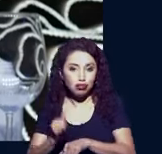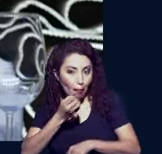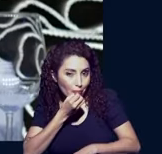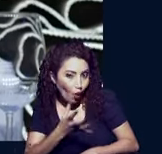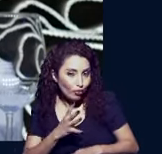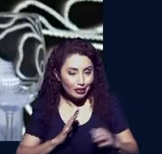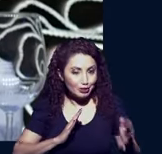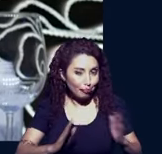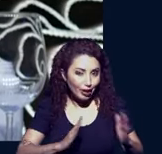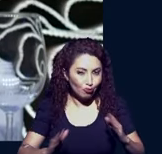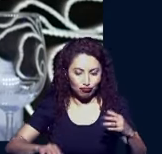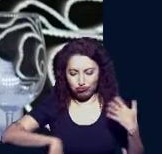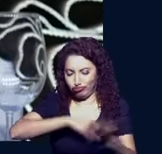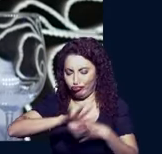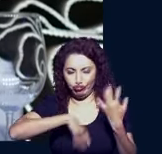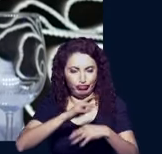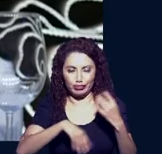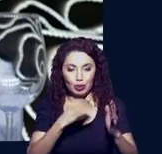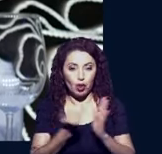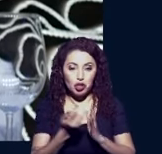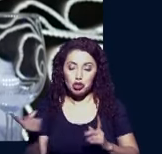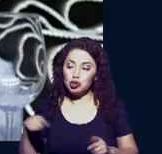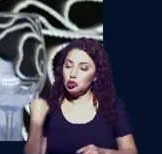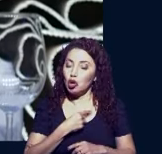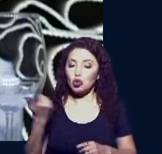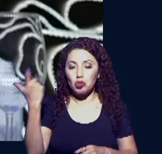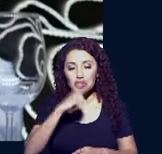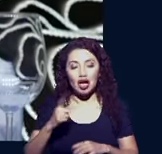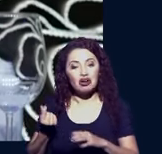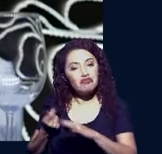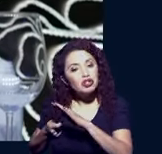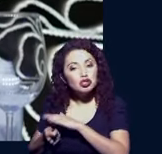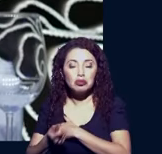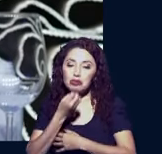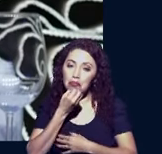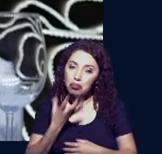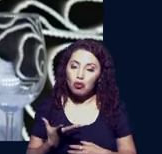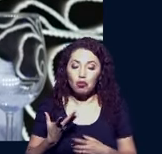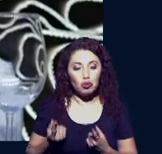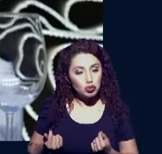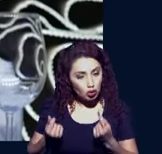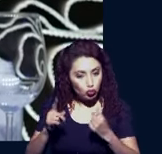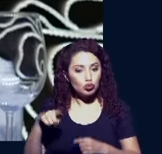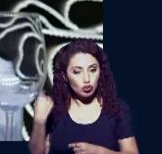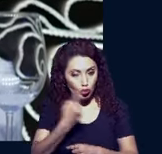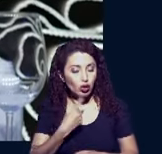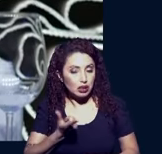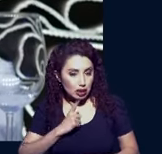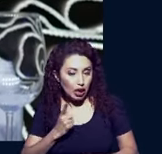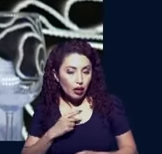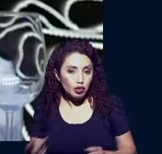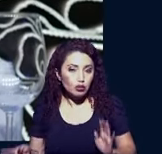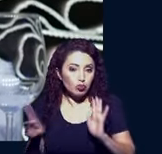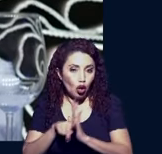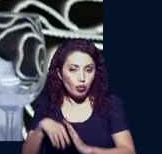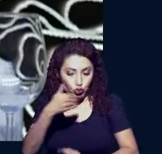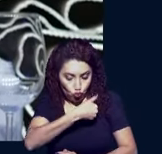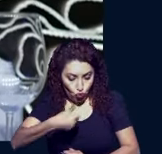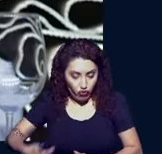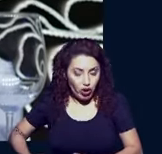e a gente consegue fazer um bom nível de investimento com os recursos que nós eh temos eh do Governo do Estado